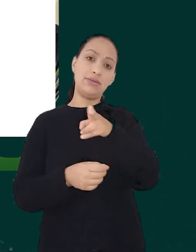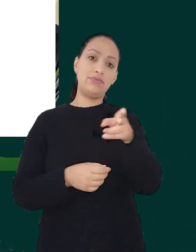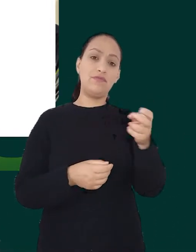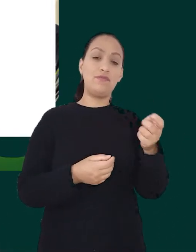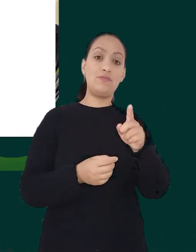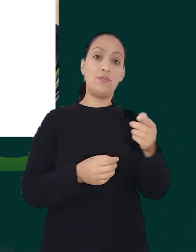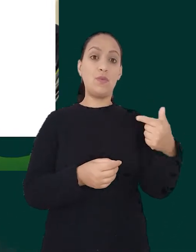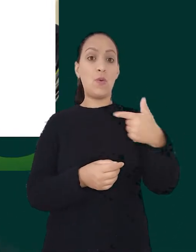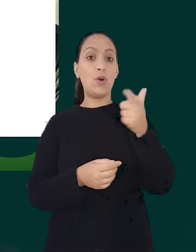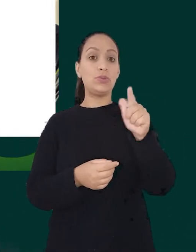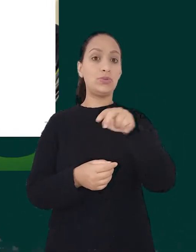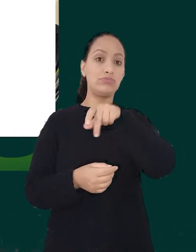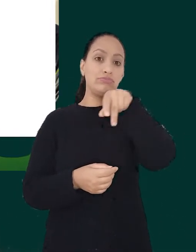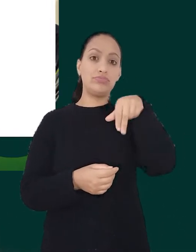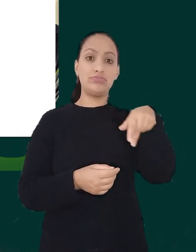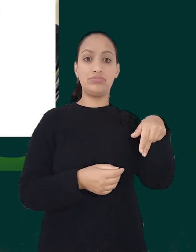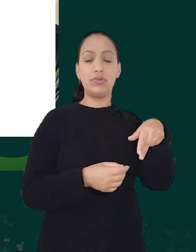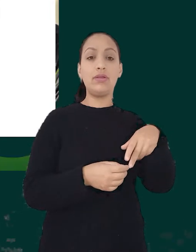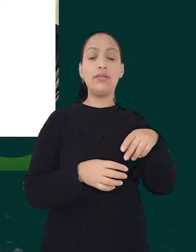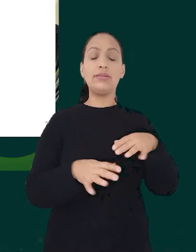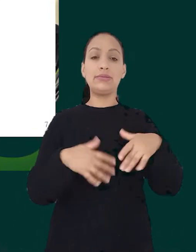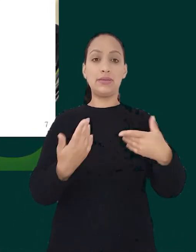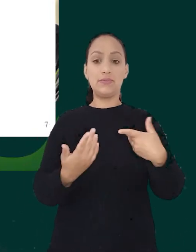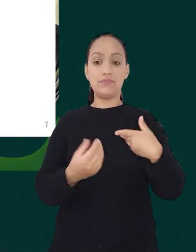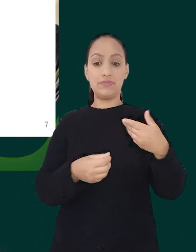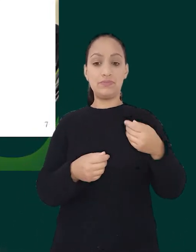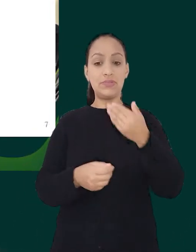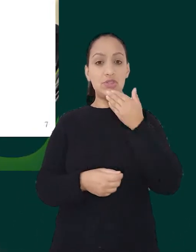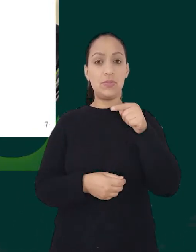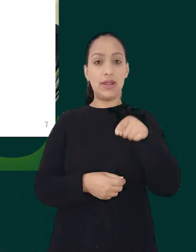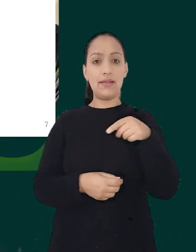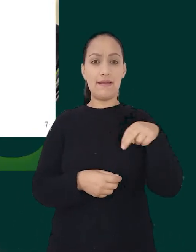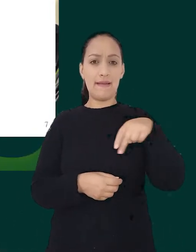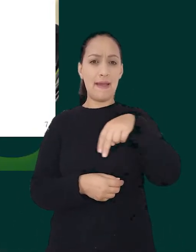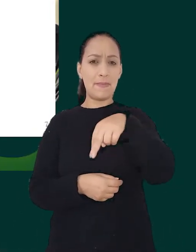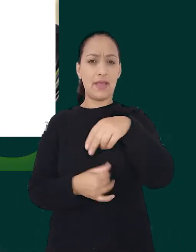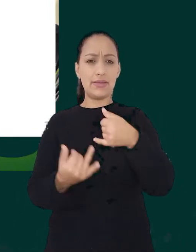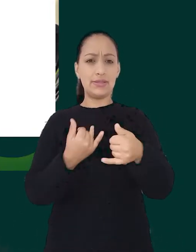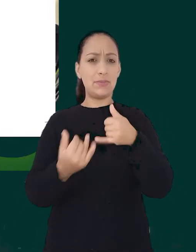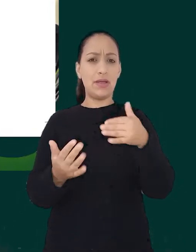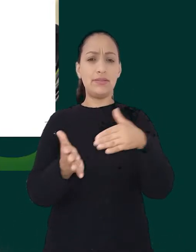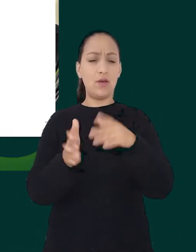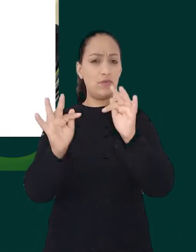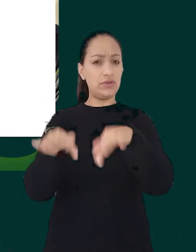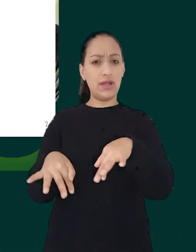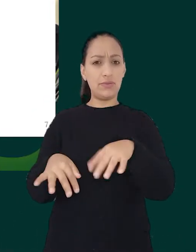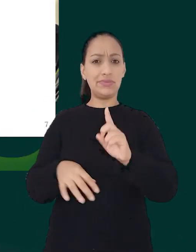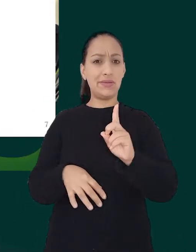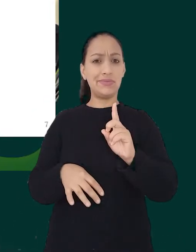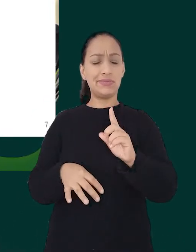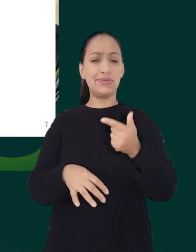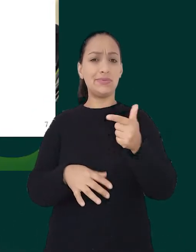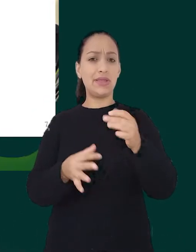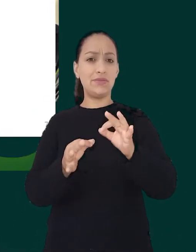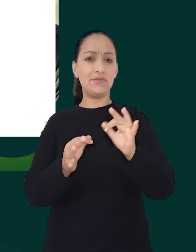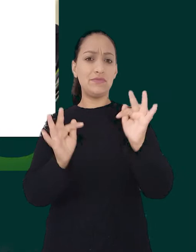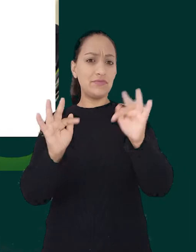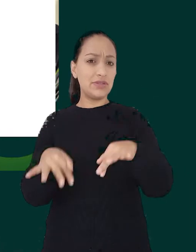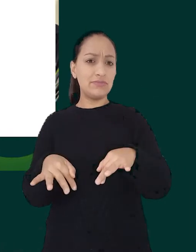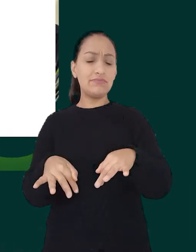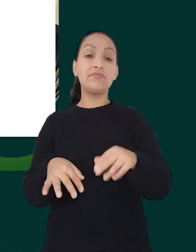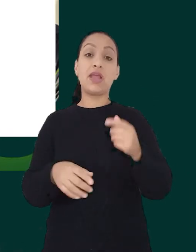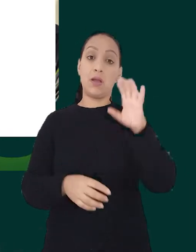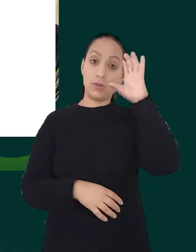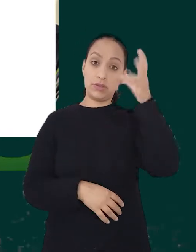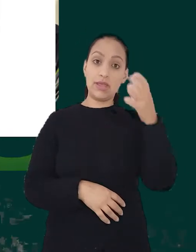oposto. Eu vou pedir para ele caminhar dentro de um espectro, né? Eu não vou fazer para ele caminhar até o final, até sem fim. Isso acontece com